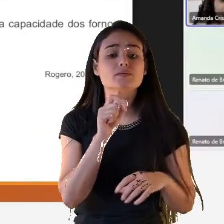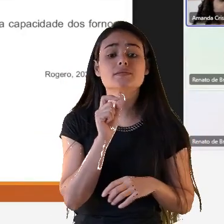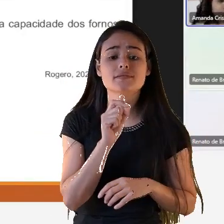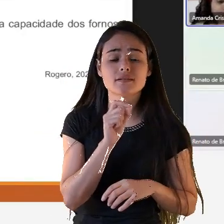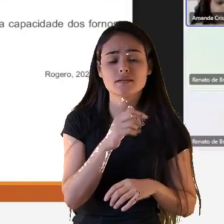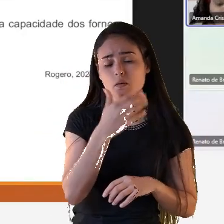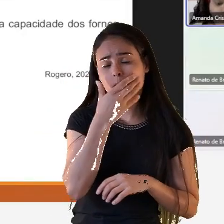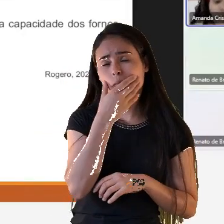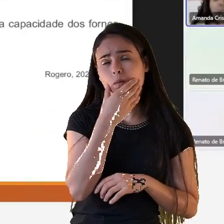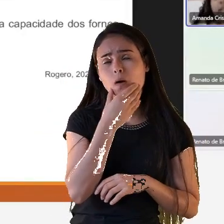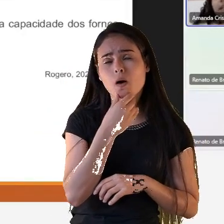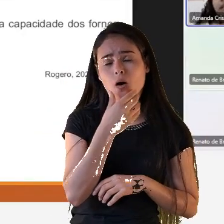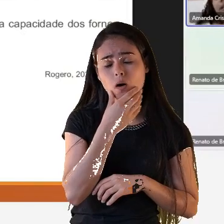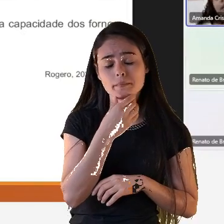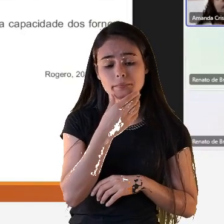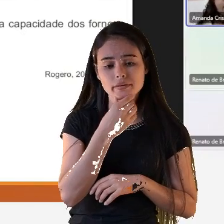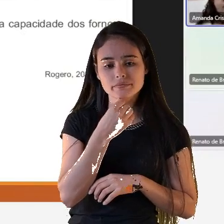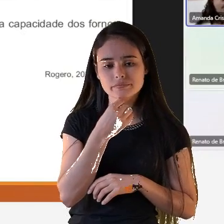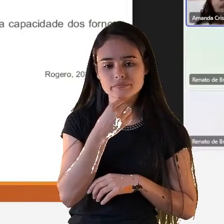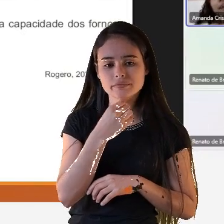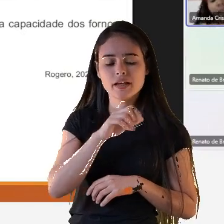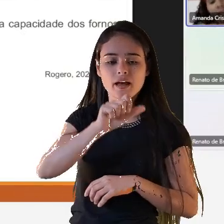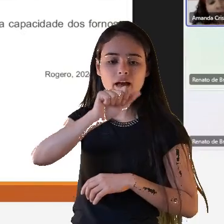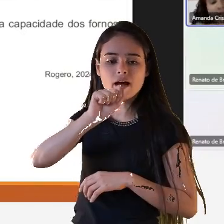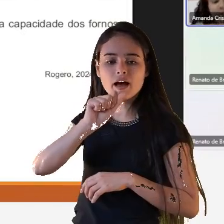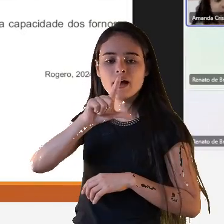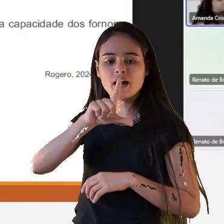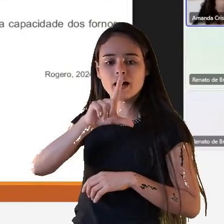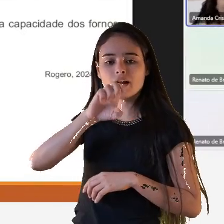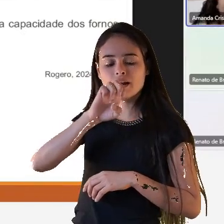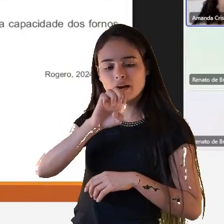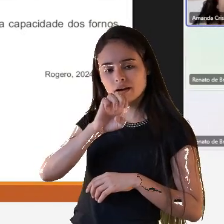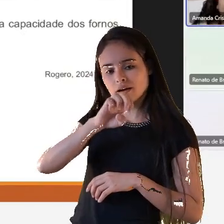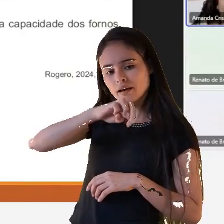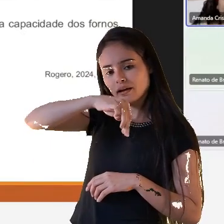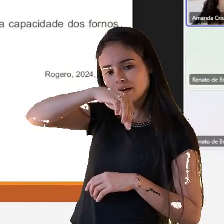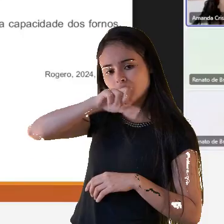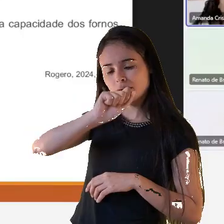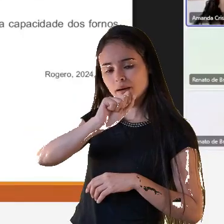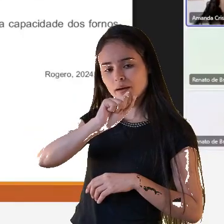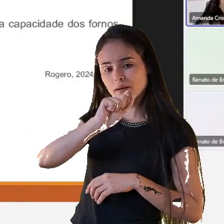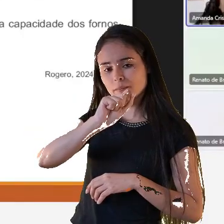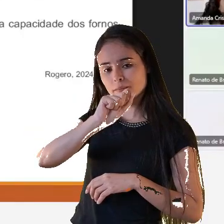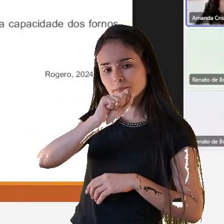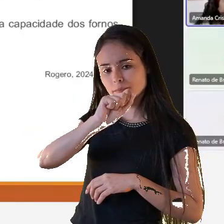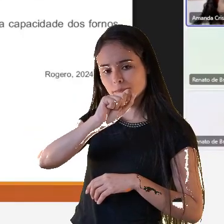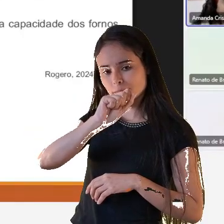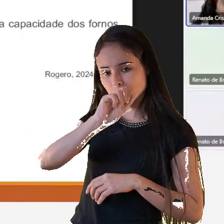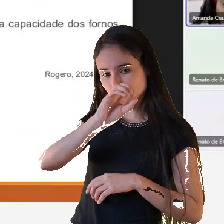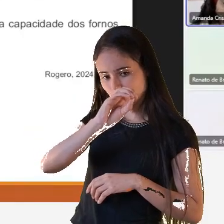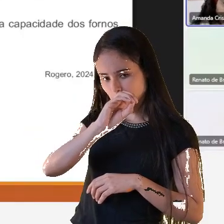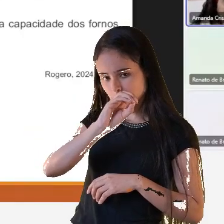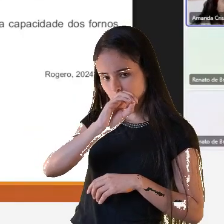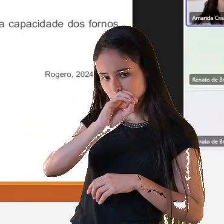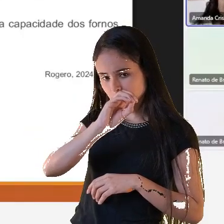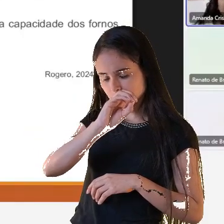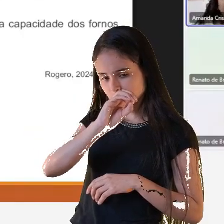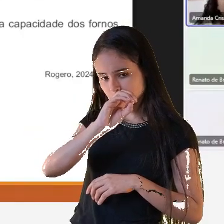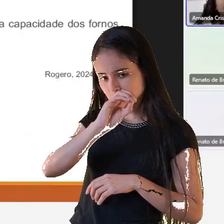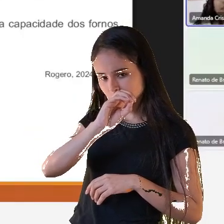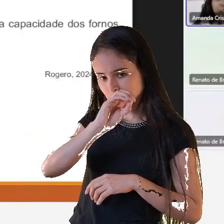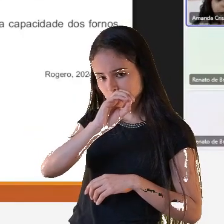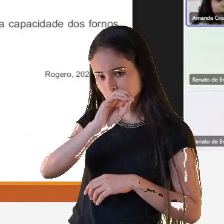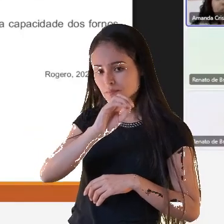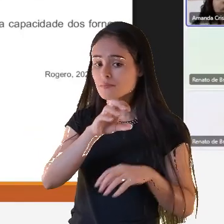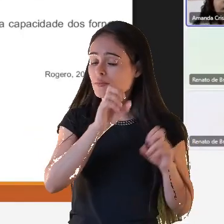da siderurgia, e eles dão a ele, né, a autoria dessa técnica, só